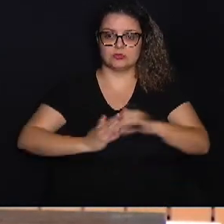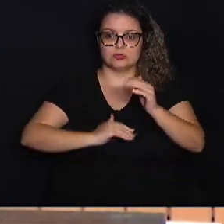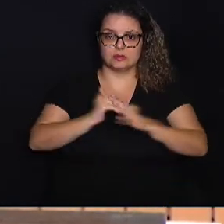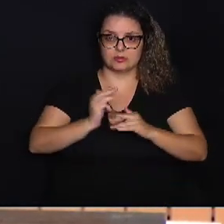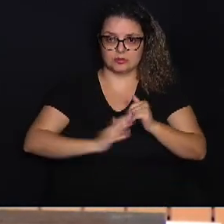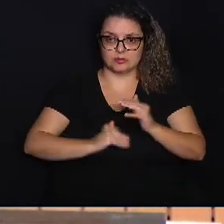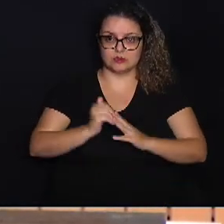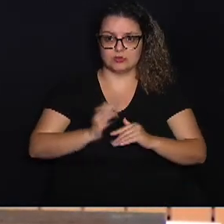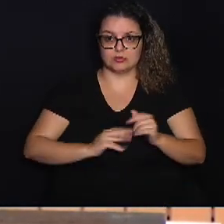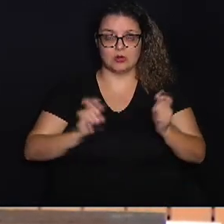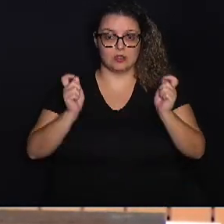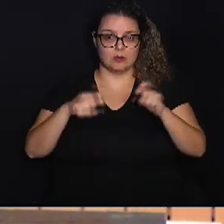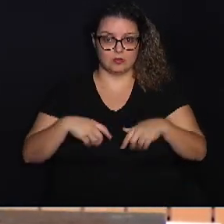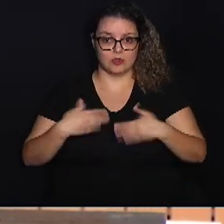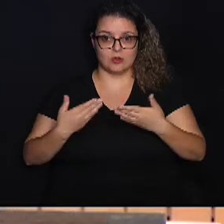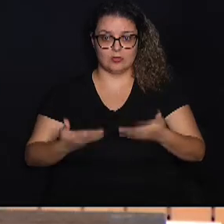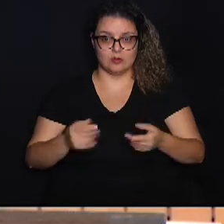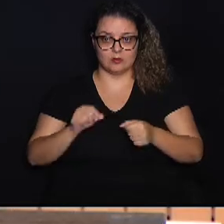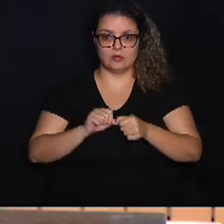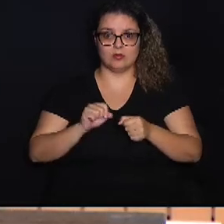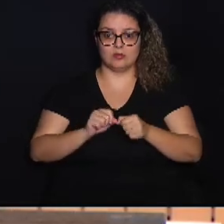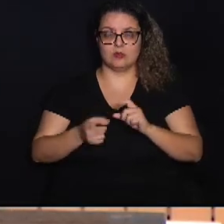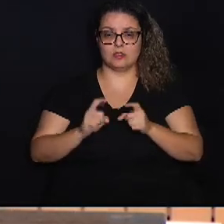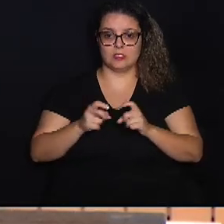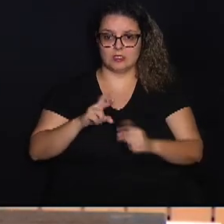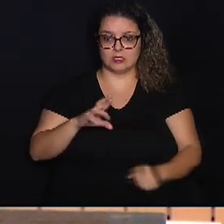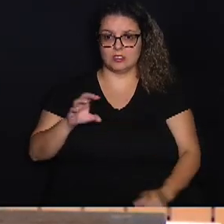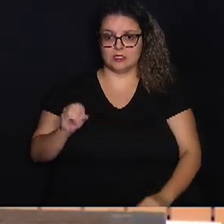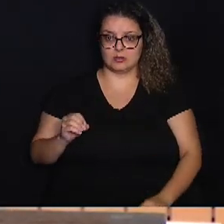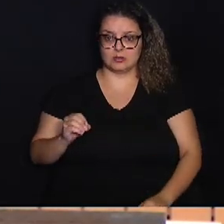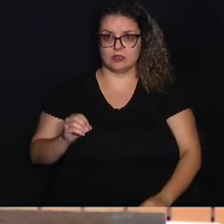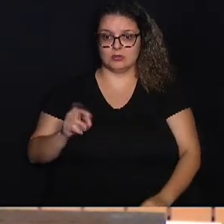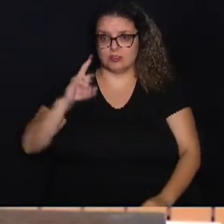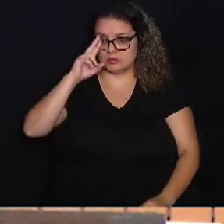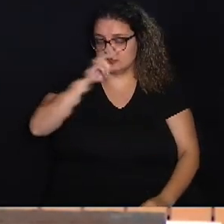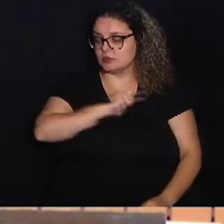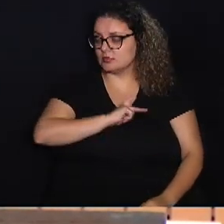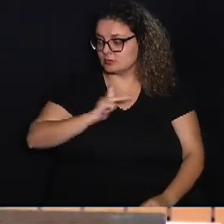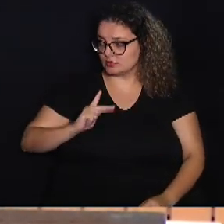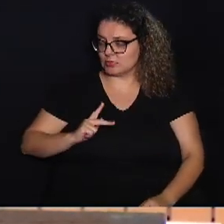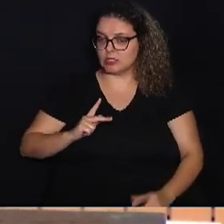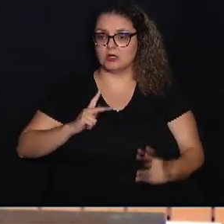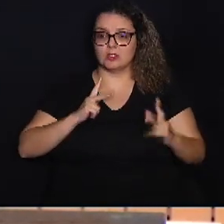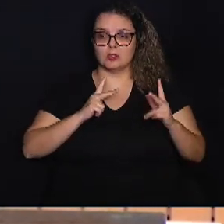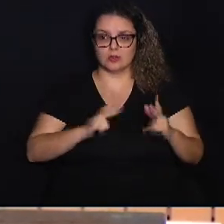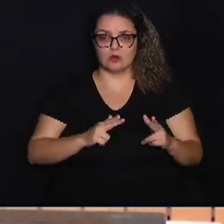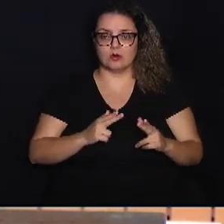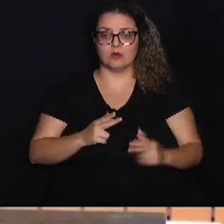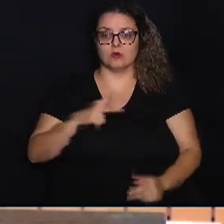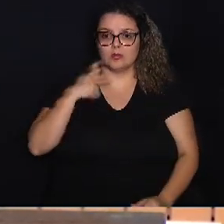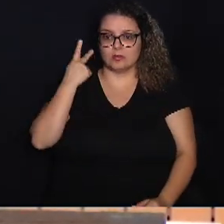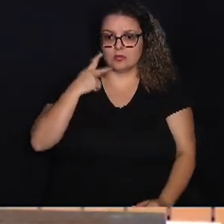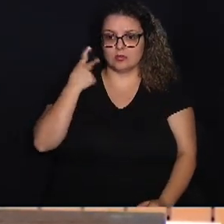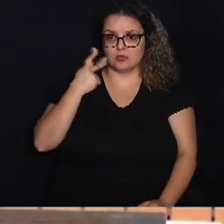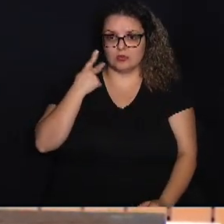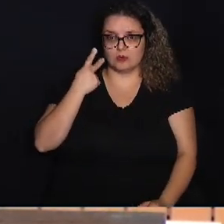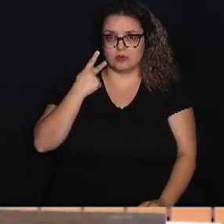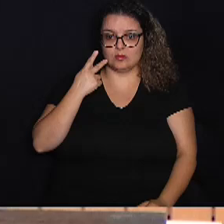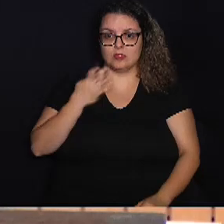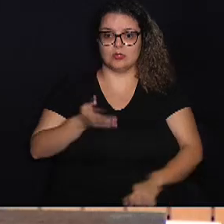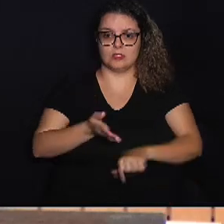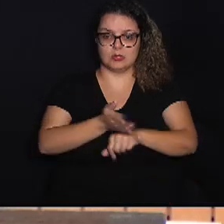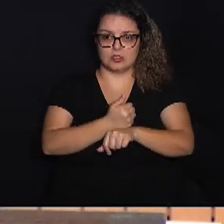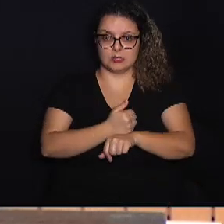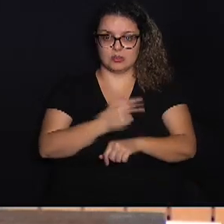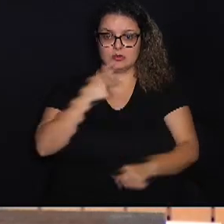que torna possível a realização dessa sessão ordinária senhor presidente assim como o vereador que me antecedeu